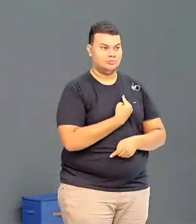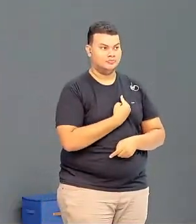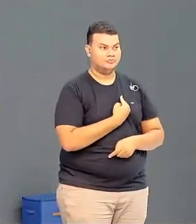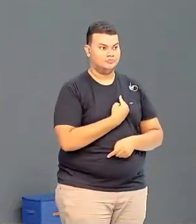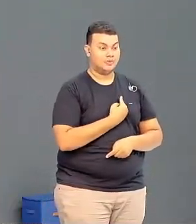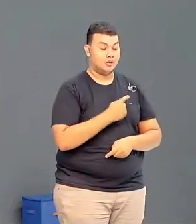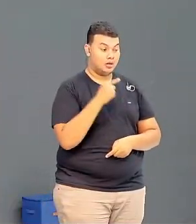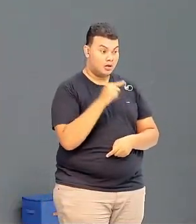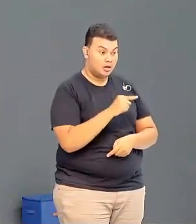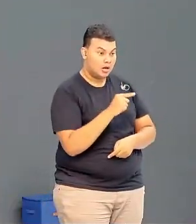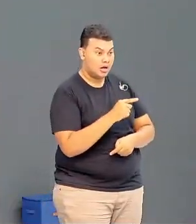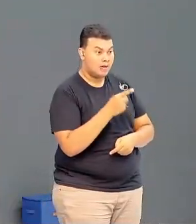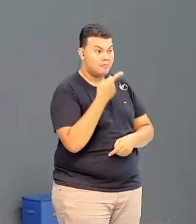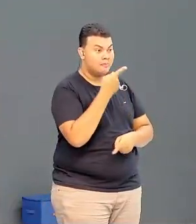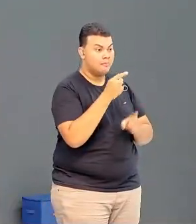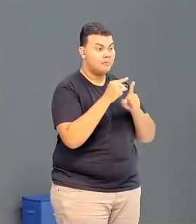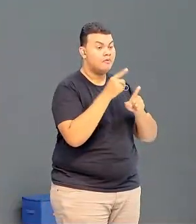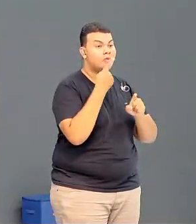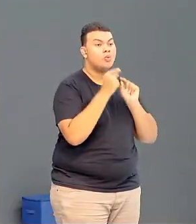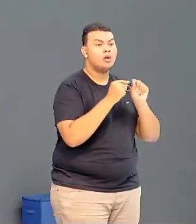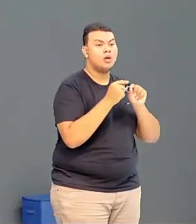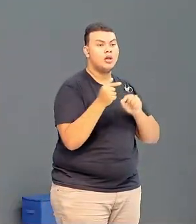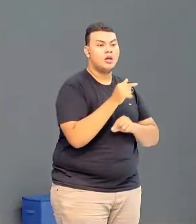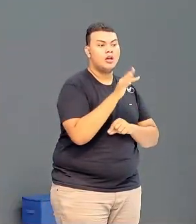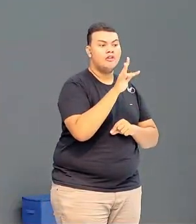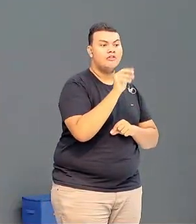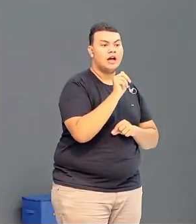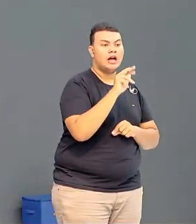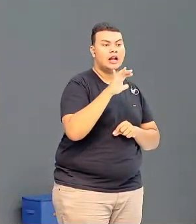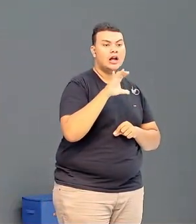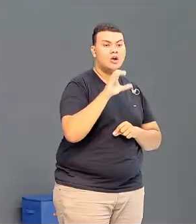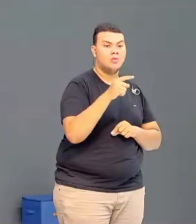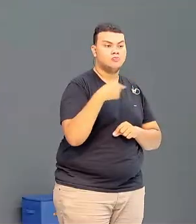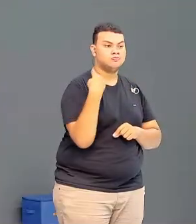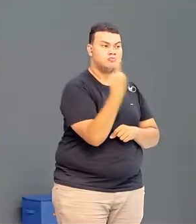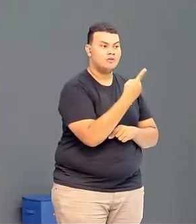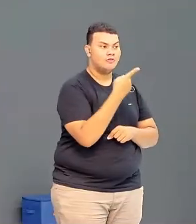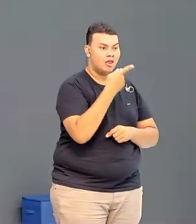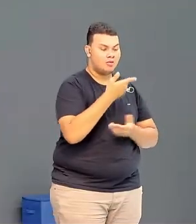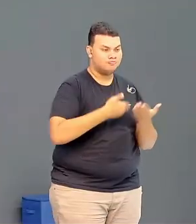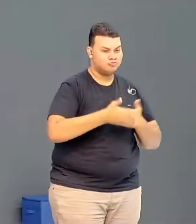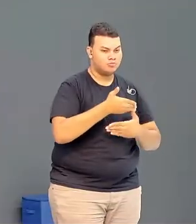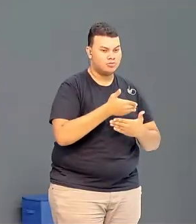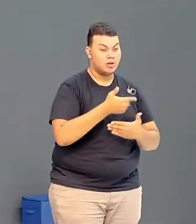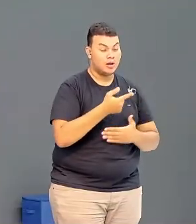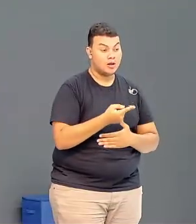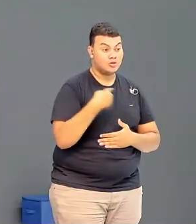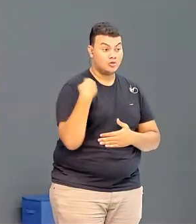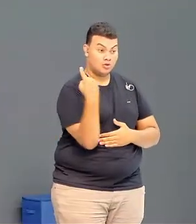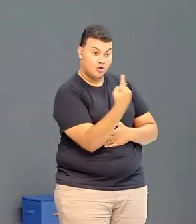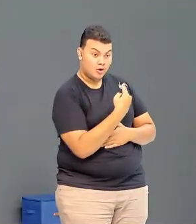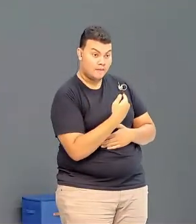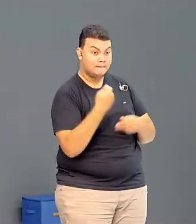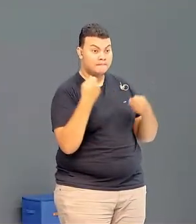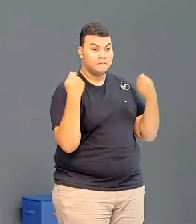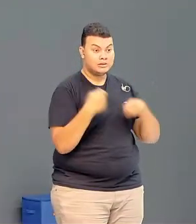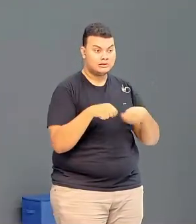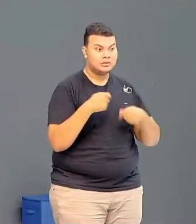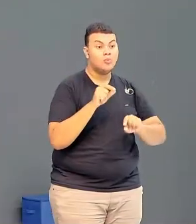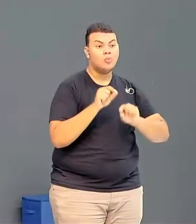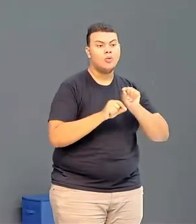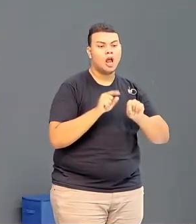que o faraó disse para os seus conselheiros: nós precisamos agir, guarda essa palavra, tá?